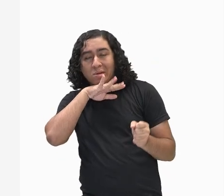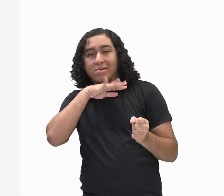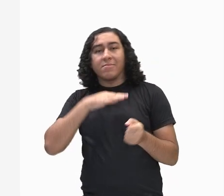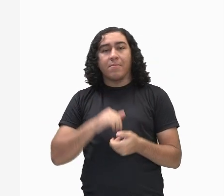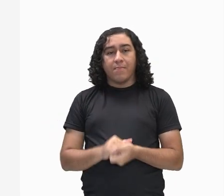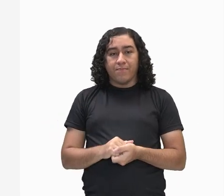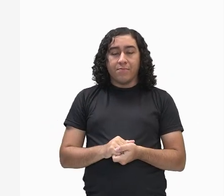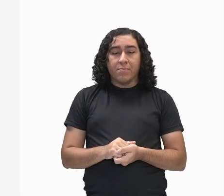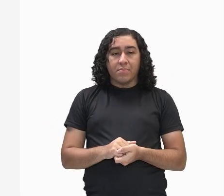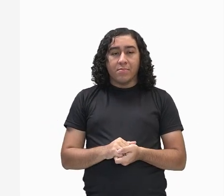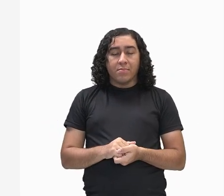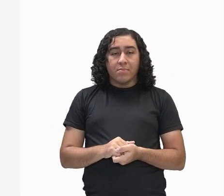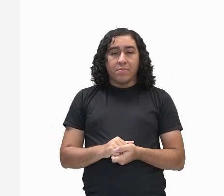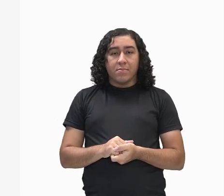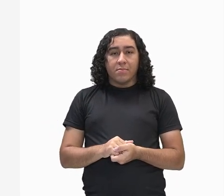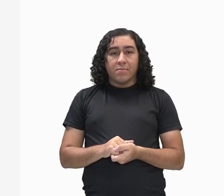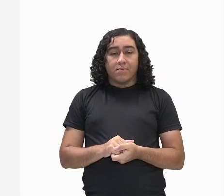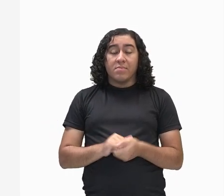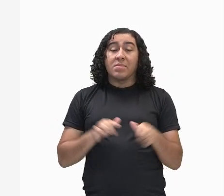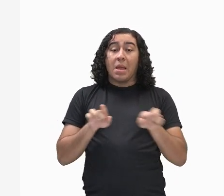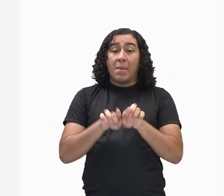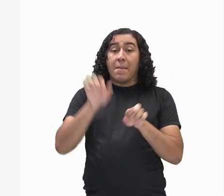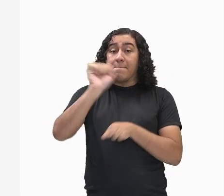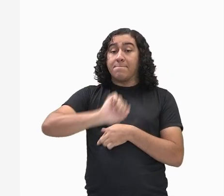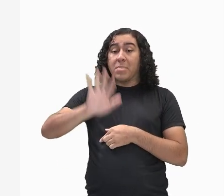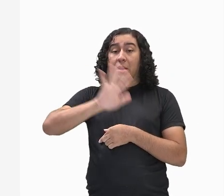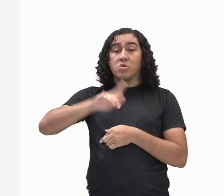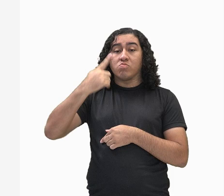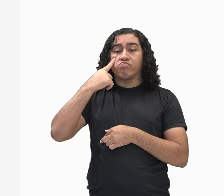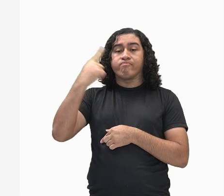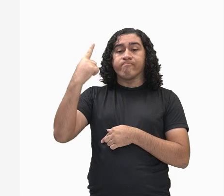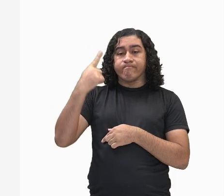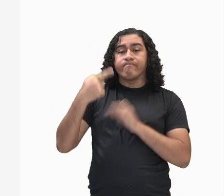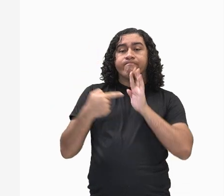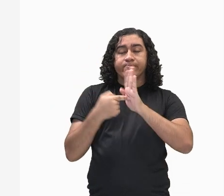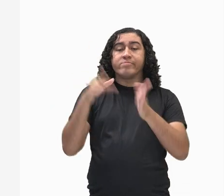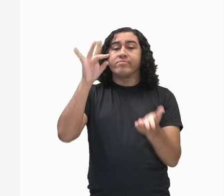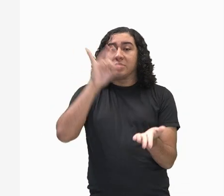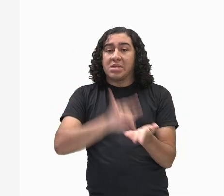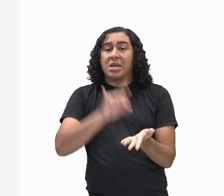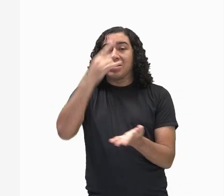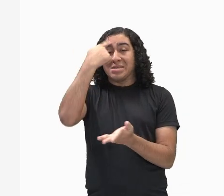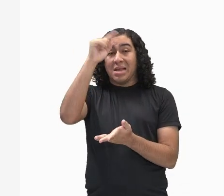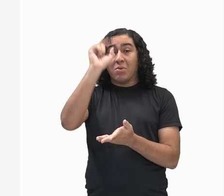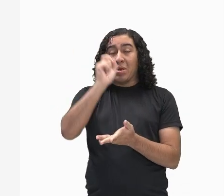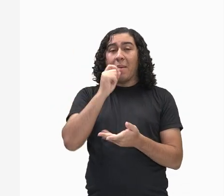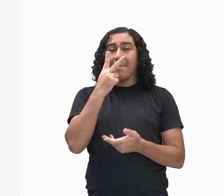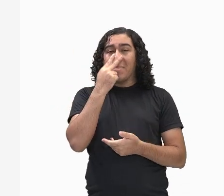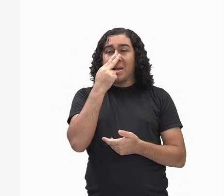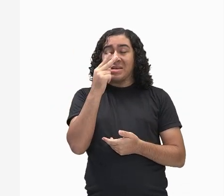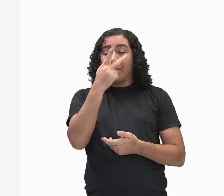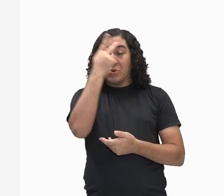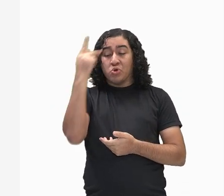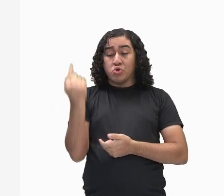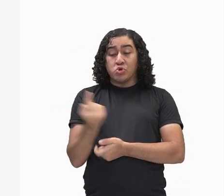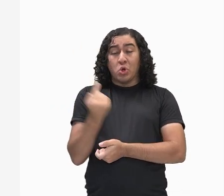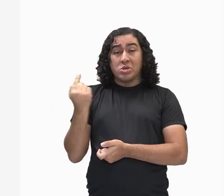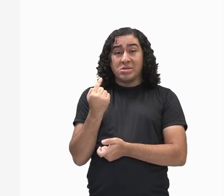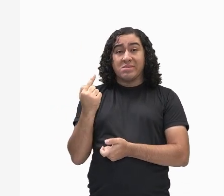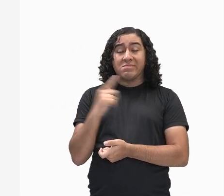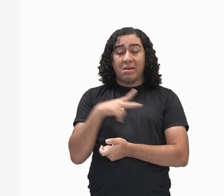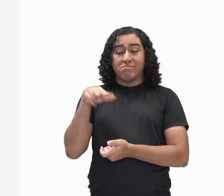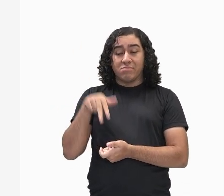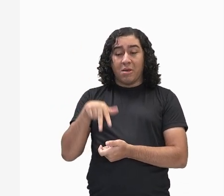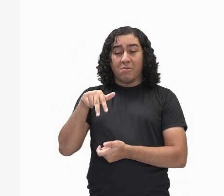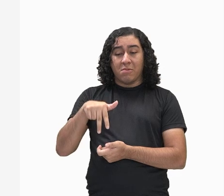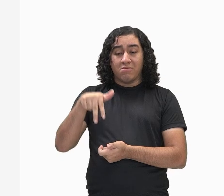Eu gosto muito de chamar a atenção para as imagens, porque mostram justamente aquela ideia desolada. Eu vou caminhando ali,